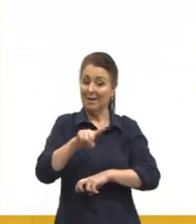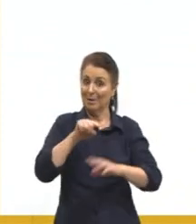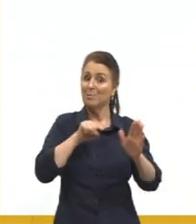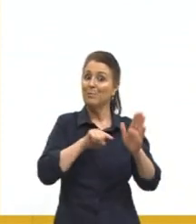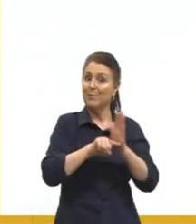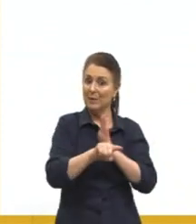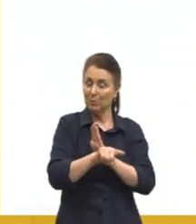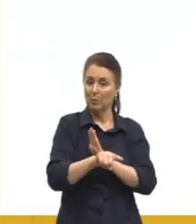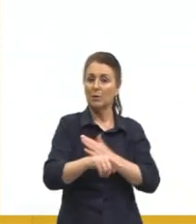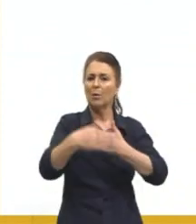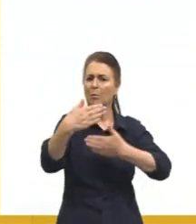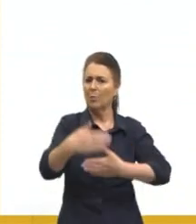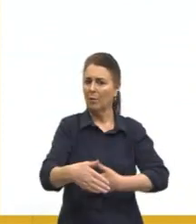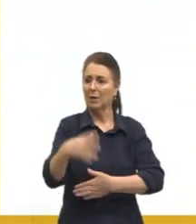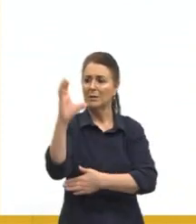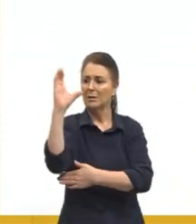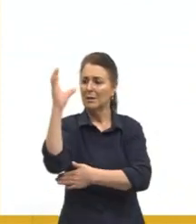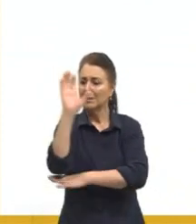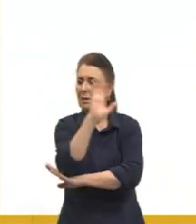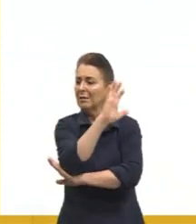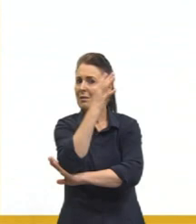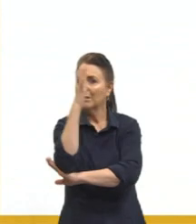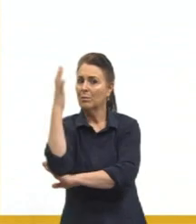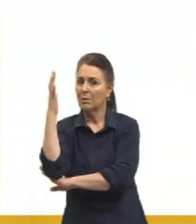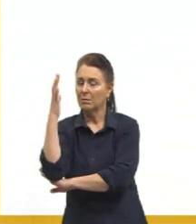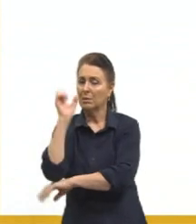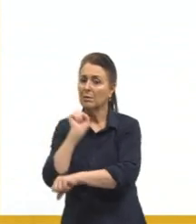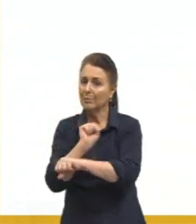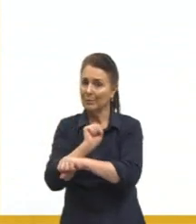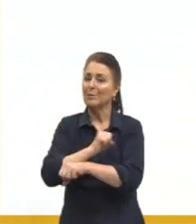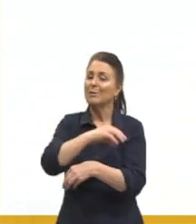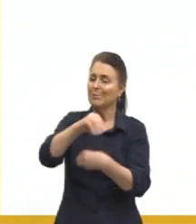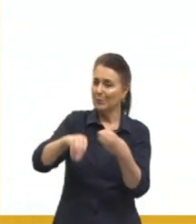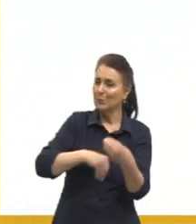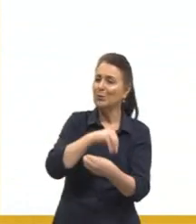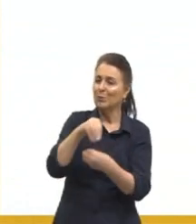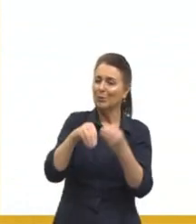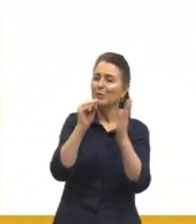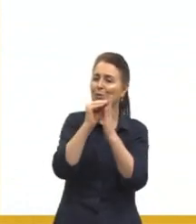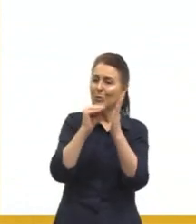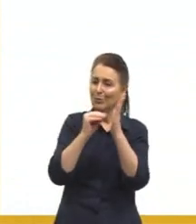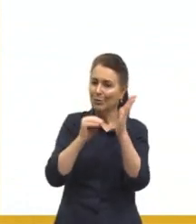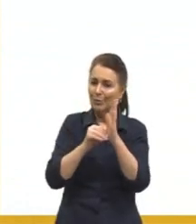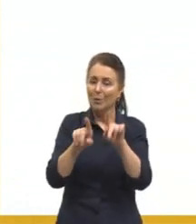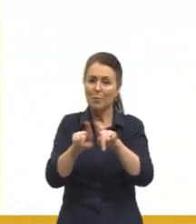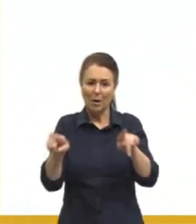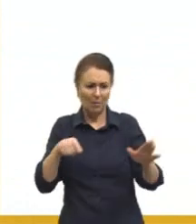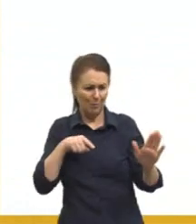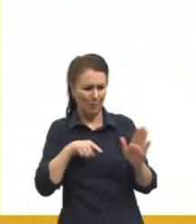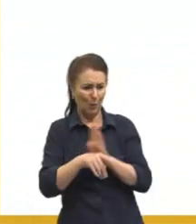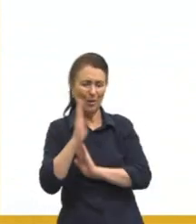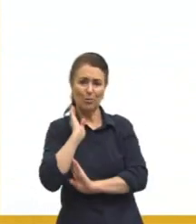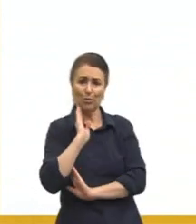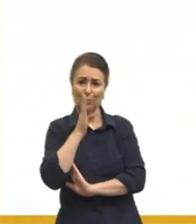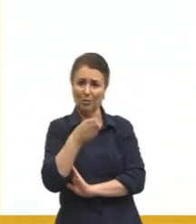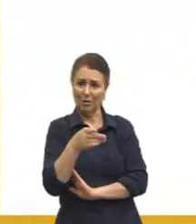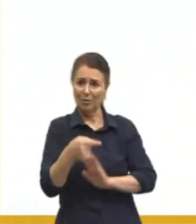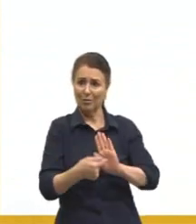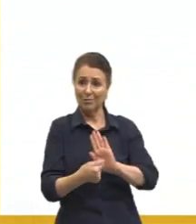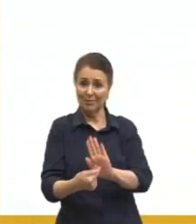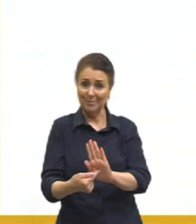é uma prova de ciências natureza e é super esperado ter essa mistura de conteúdos né um enunciado trazer uma questão